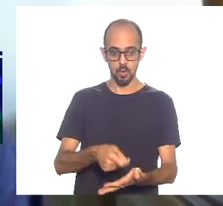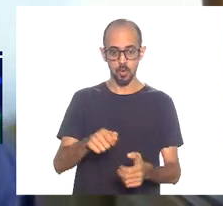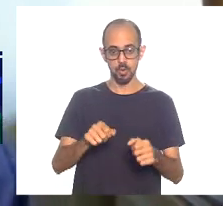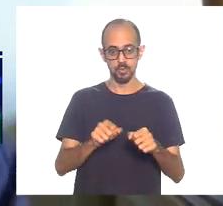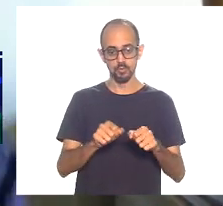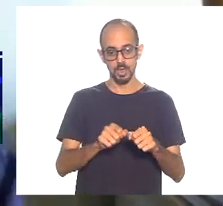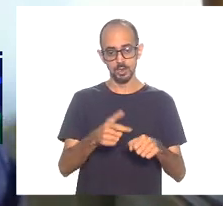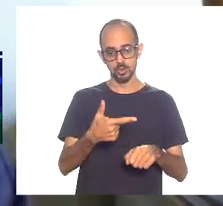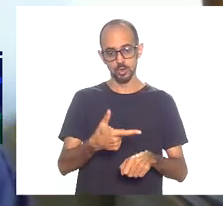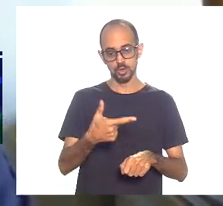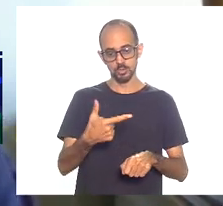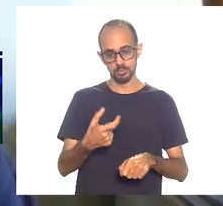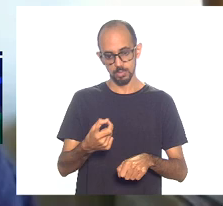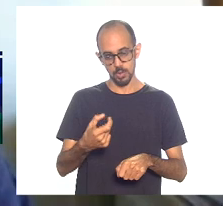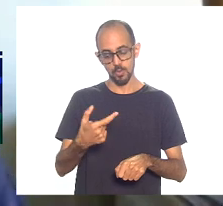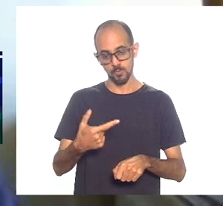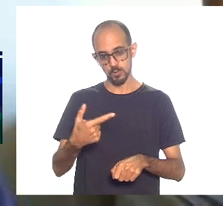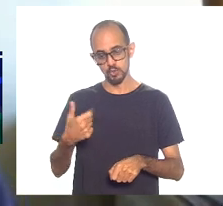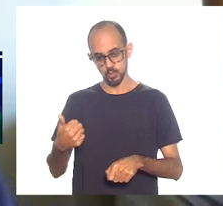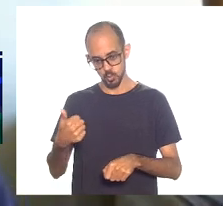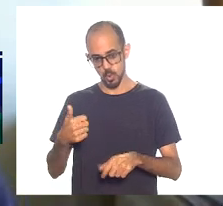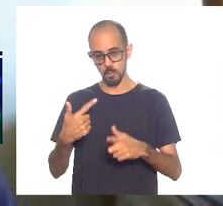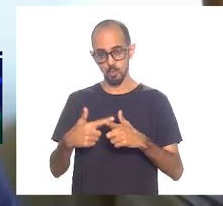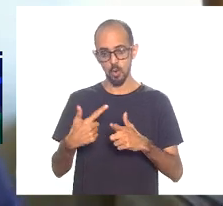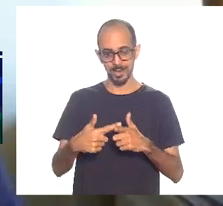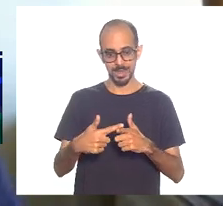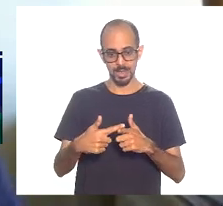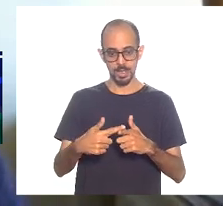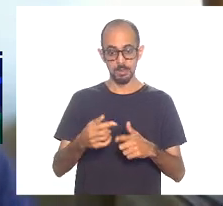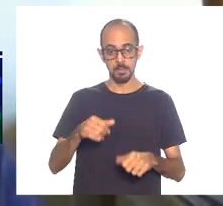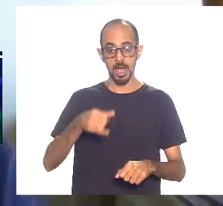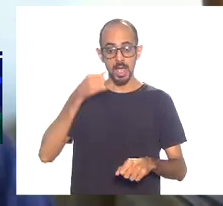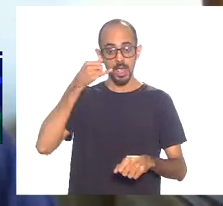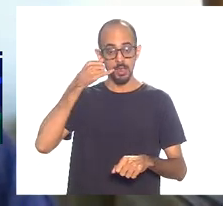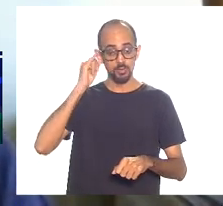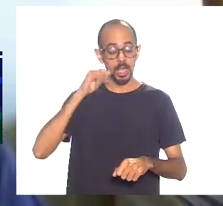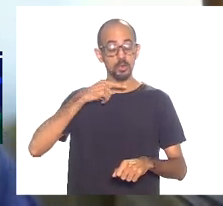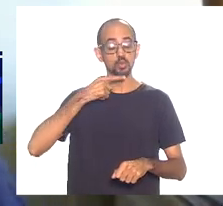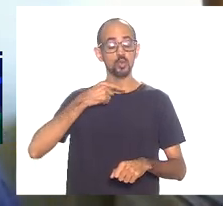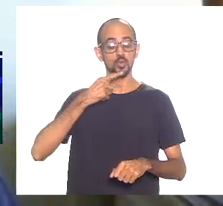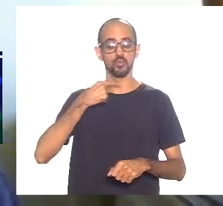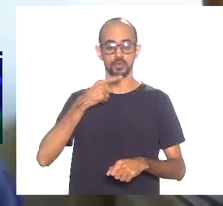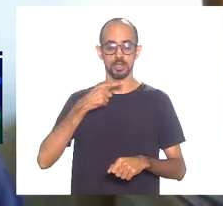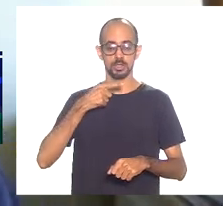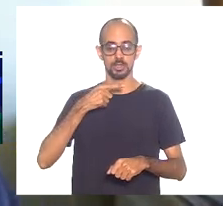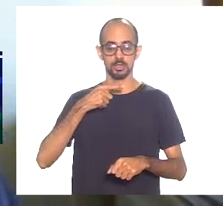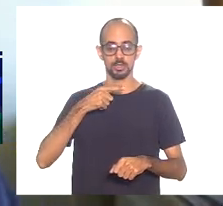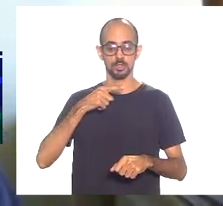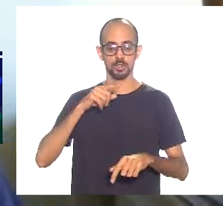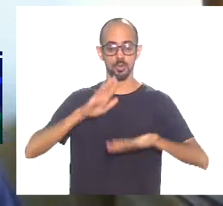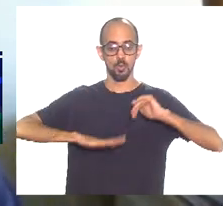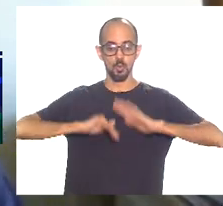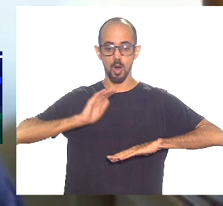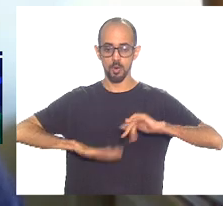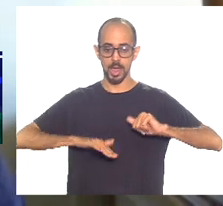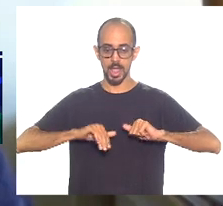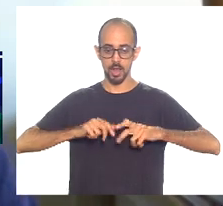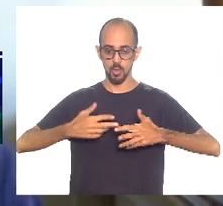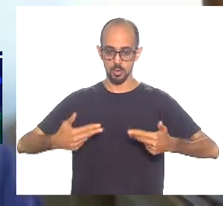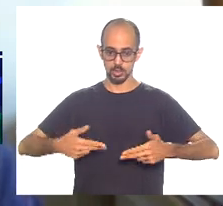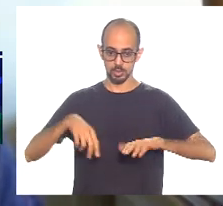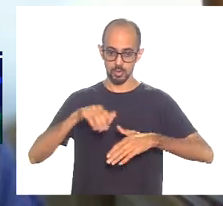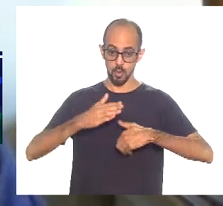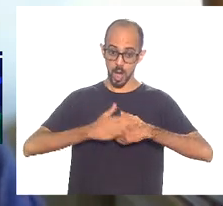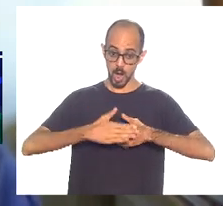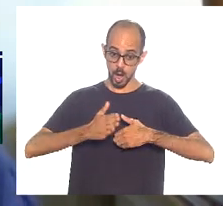2021 porque deputado nosso parceiro para que não reste dúvida nenhuma que o autor do